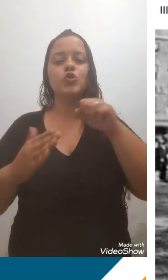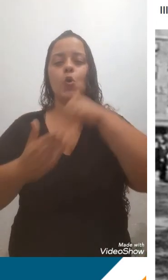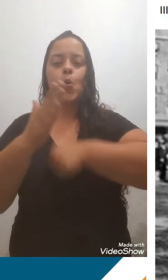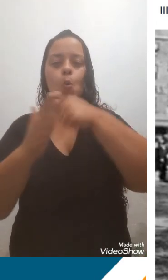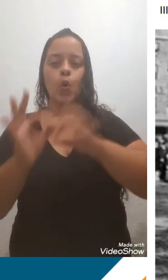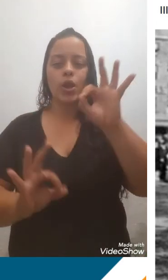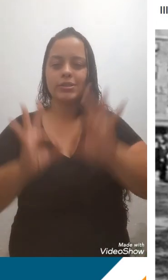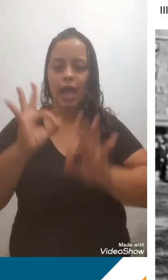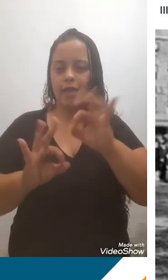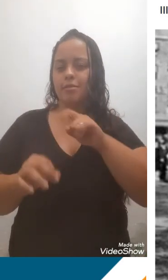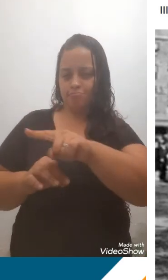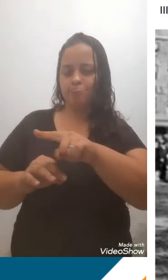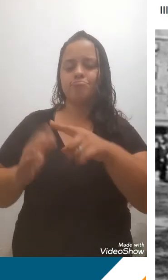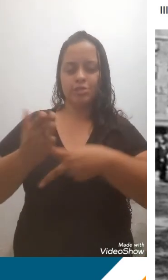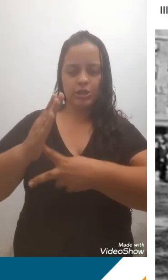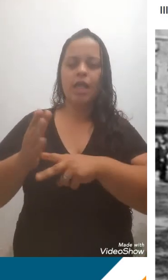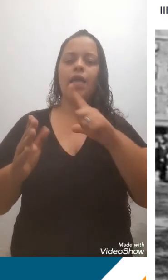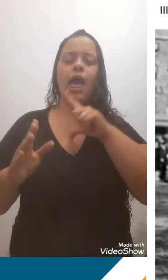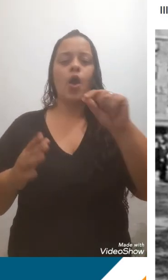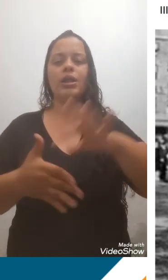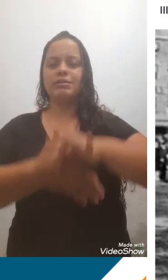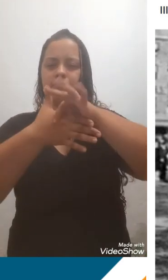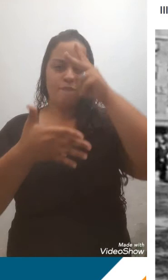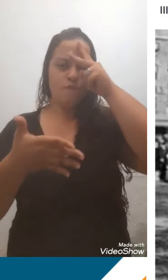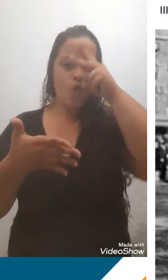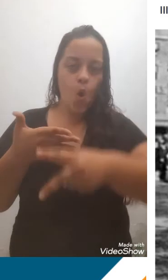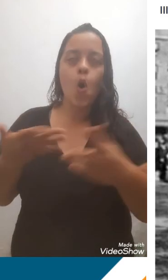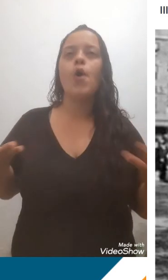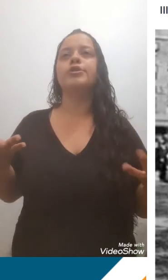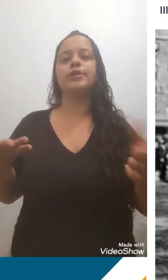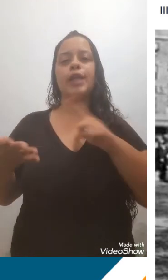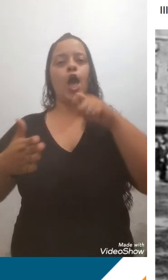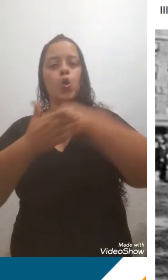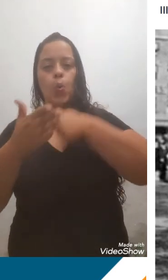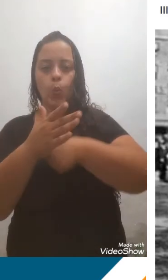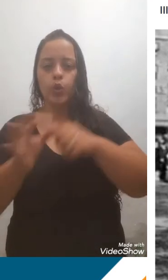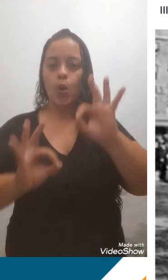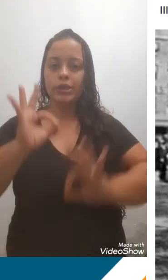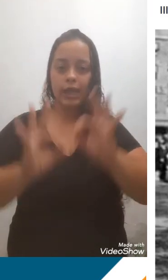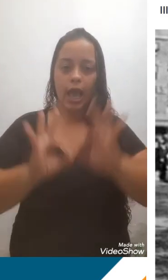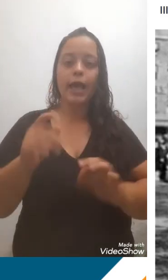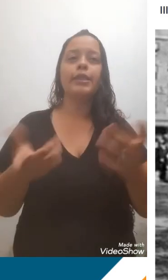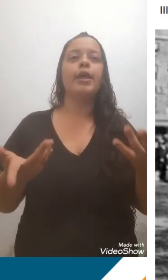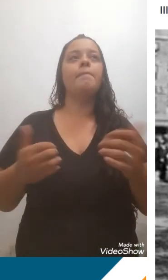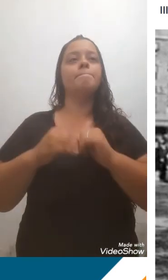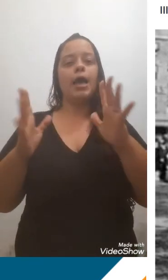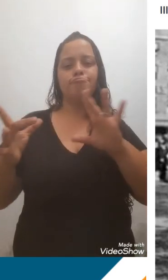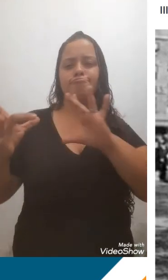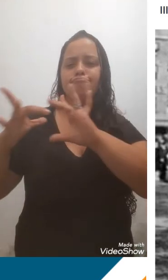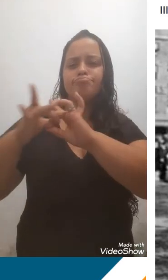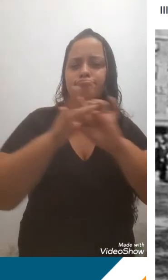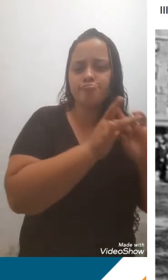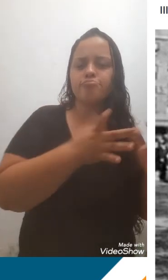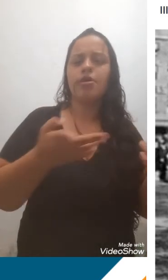né? Por uma liderança normalmente muito forte, uma luta mais organizada, uma luta mais